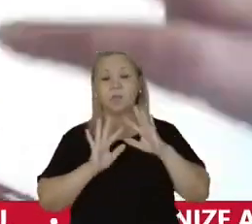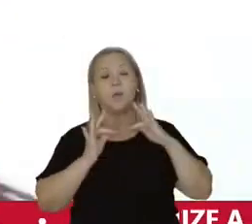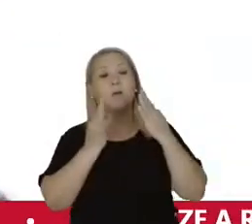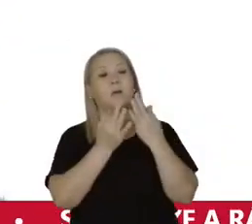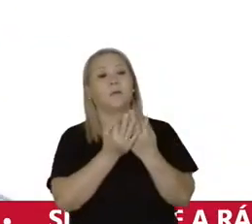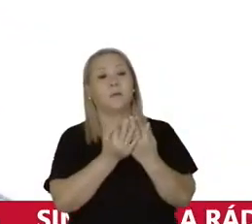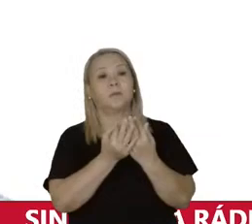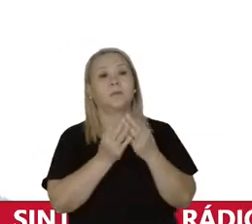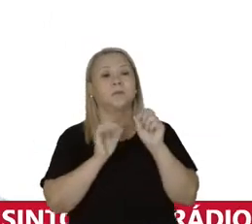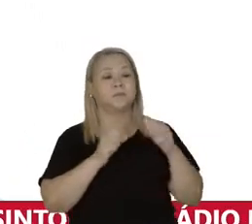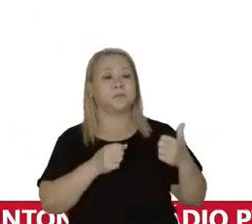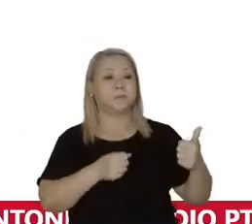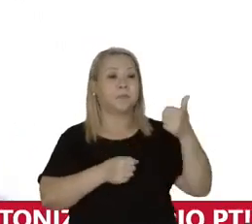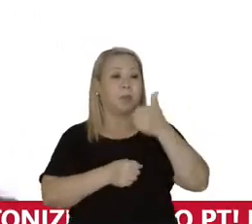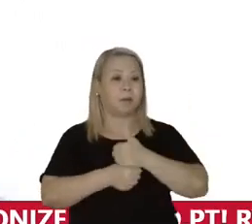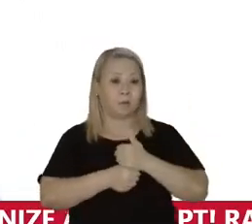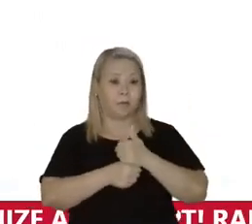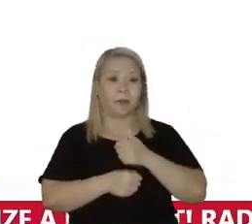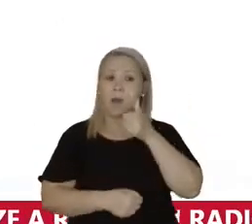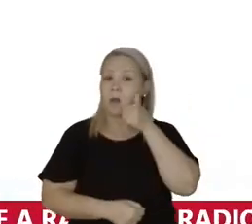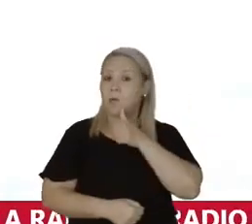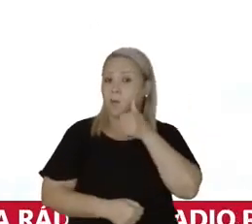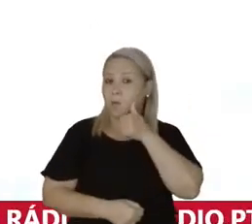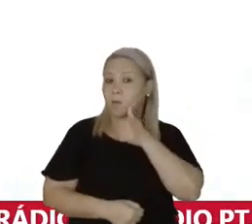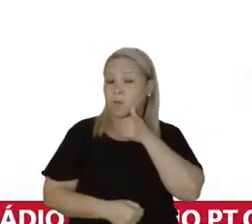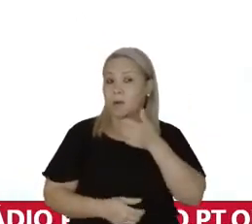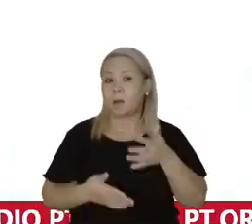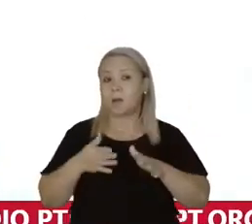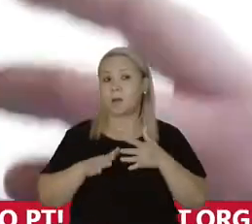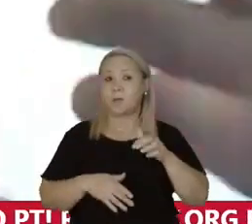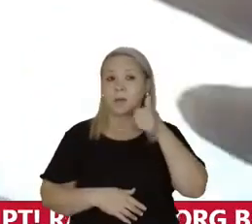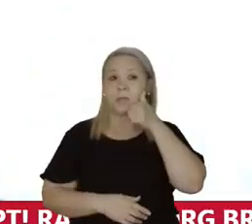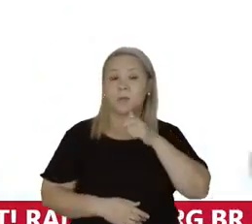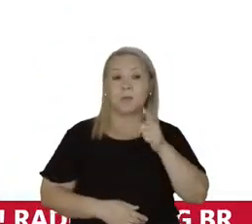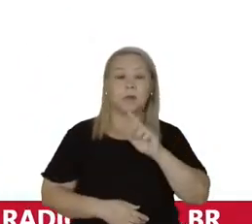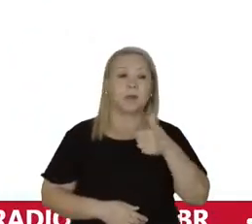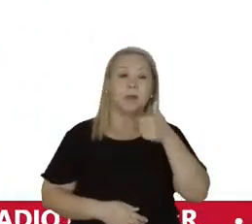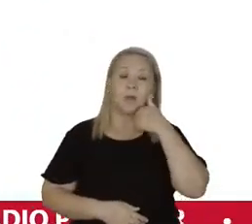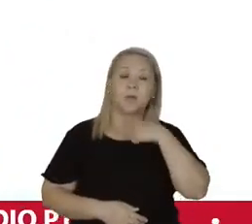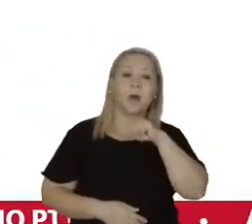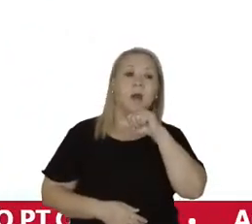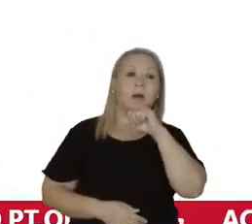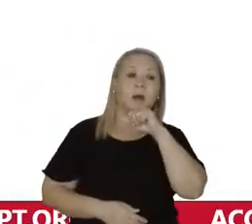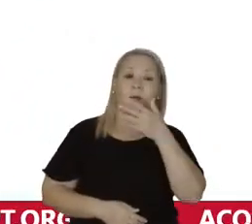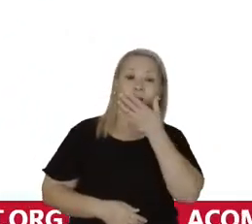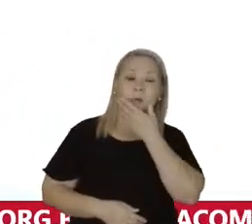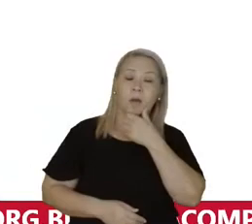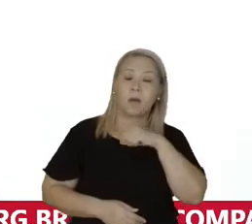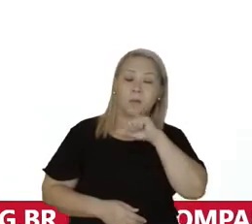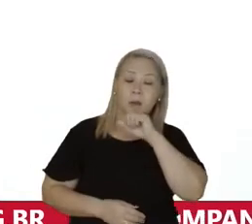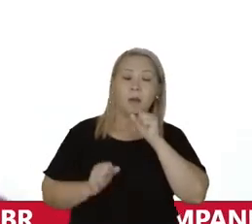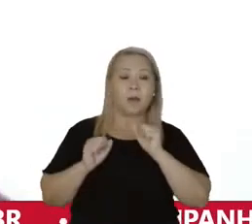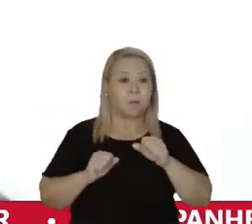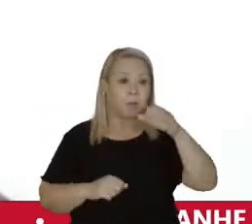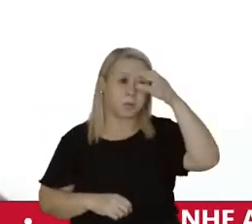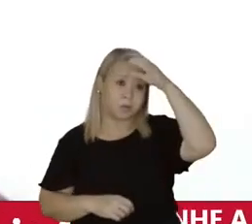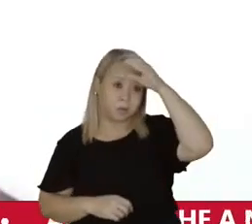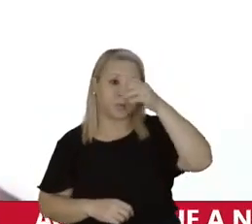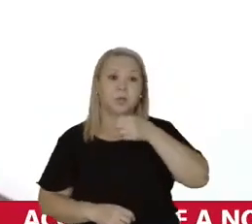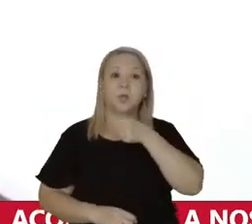que é chefiada por uma mulher, às vezes essa mulher não é exatamente a mãe, pode ser a avó, pode ser uma tia,